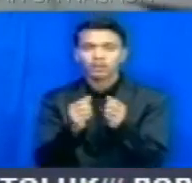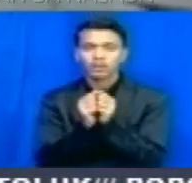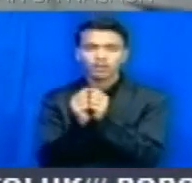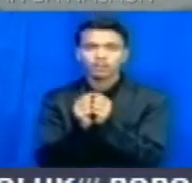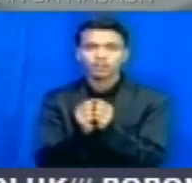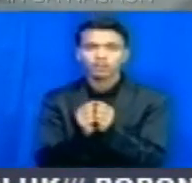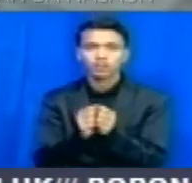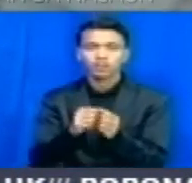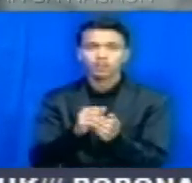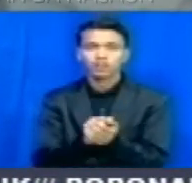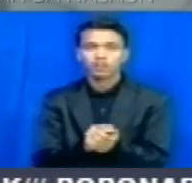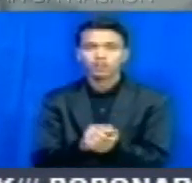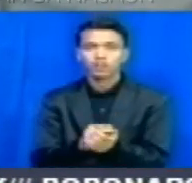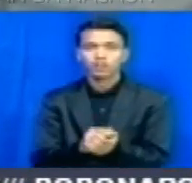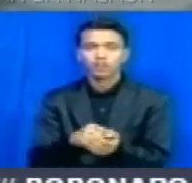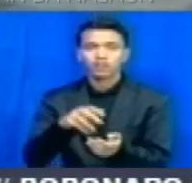maka kain neba